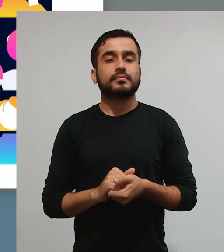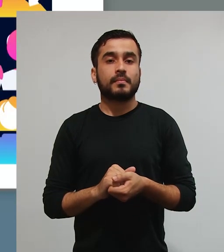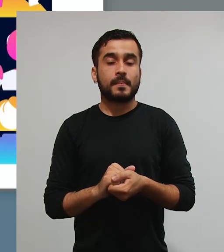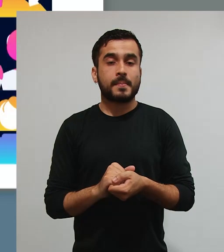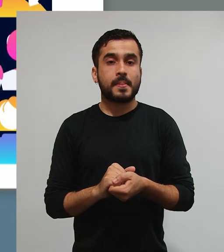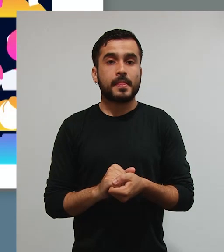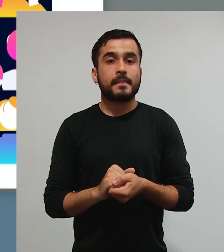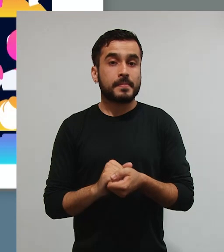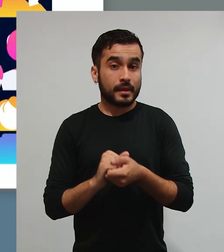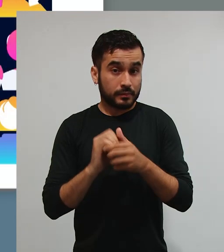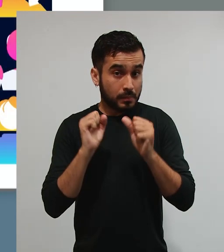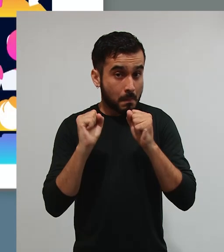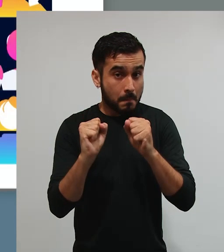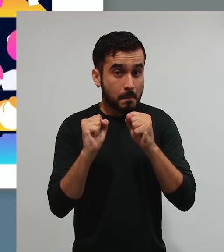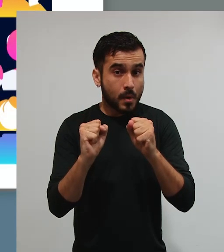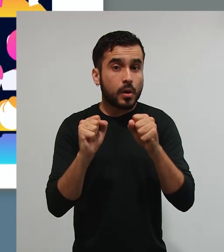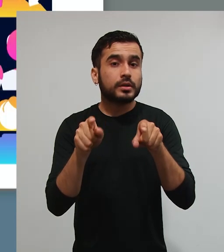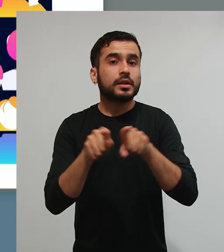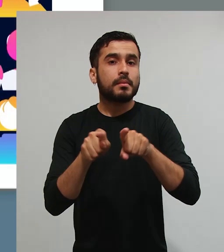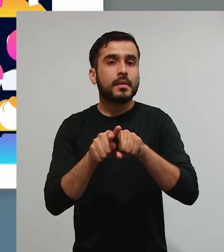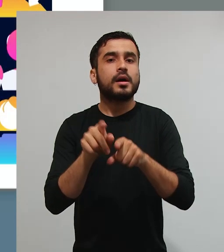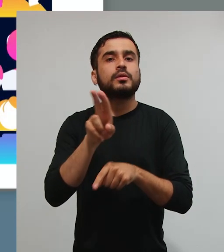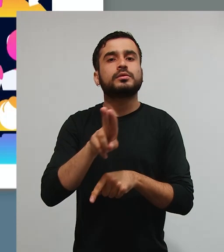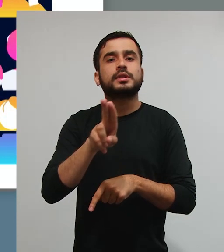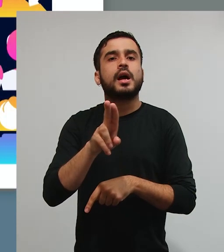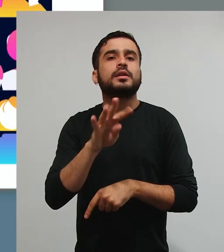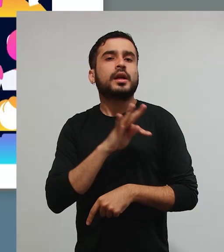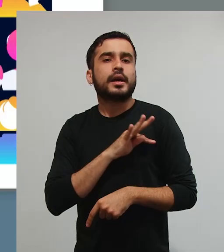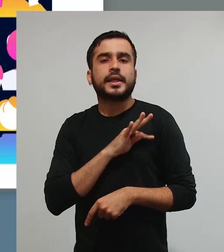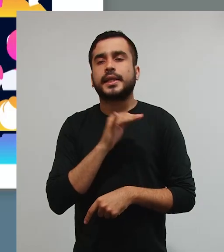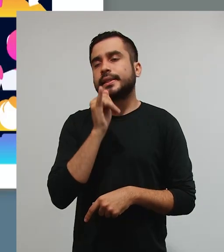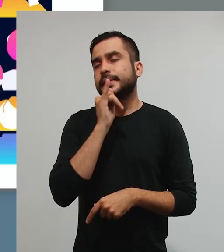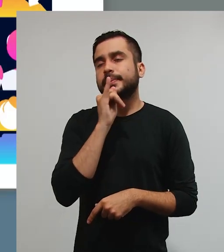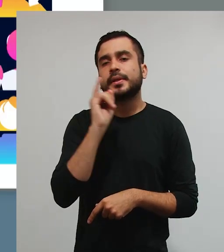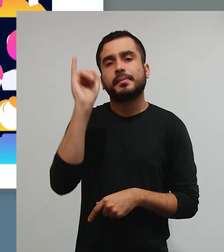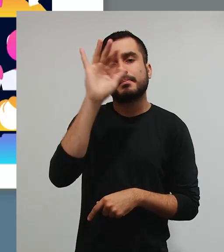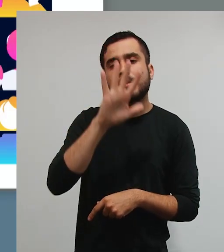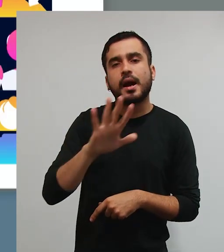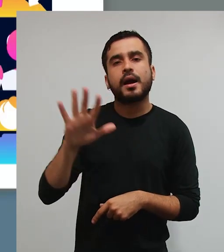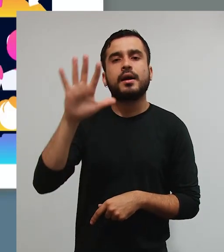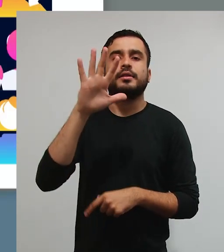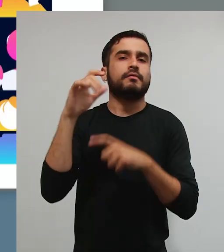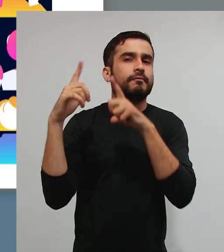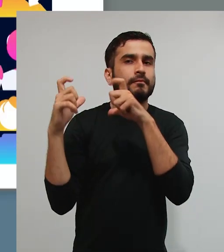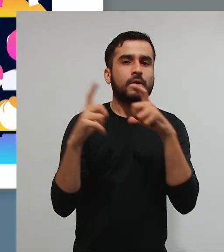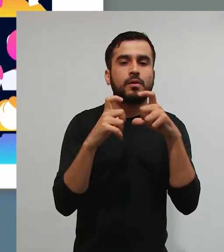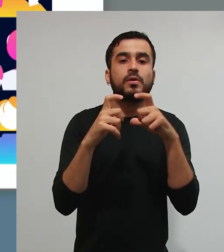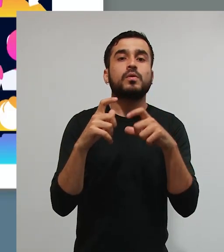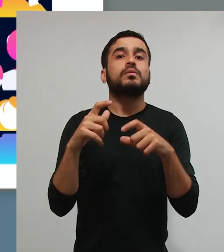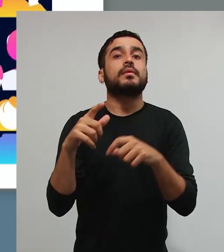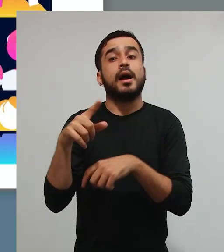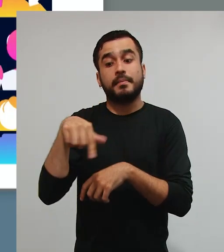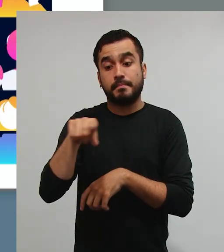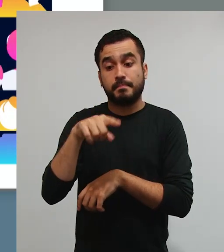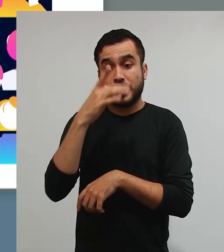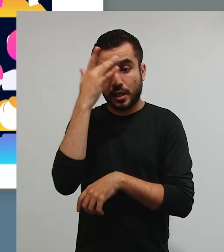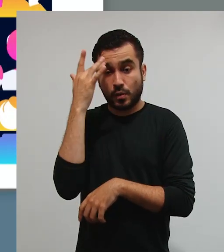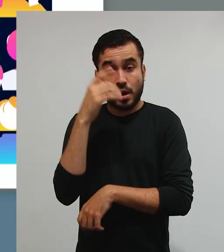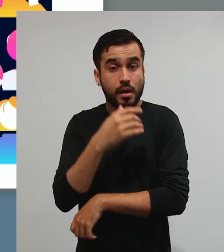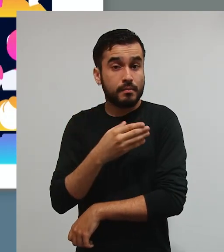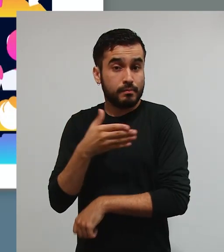mais coisa. Podem ser utilizadas técnicas como imagens e mapas mentais que podem ser criados pelos próprios